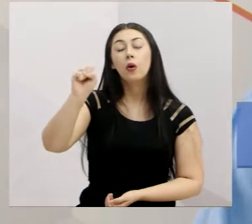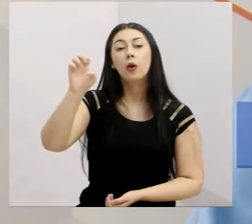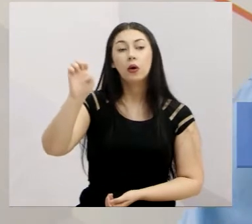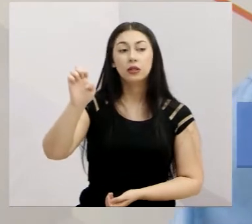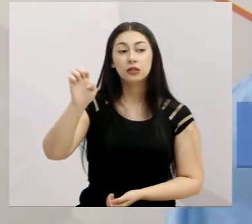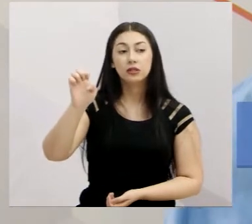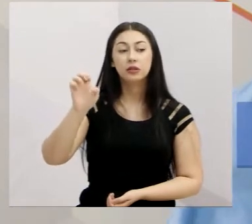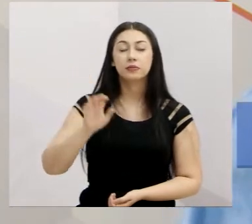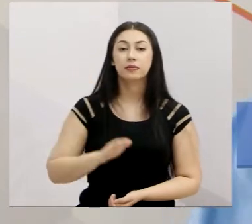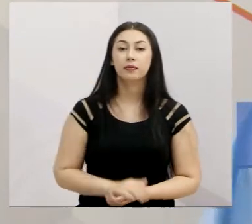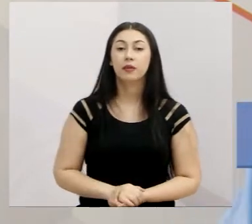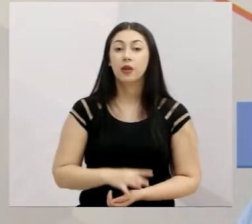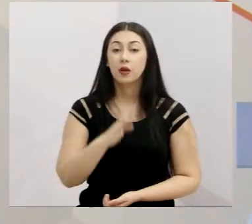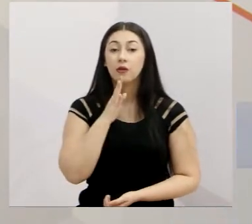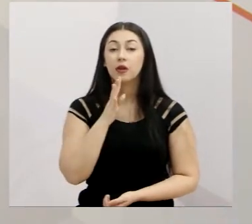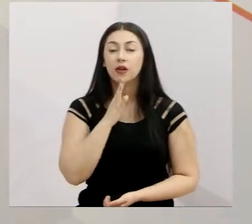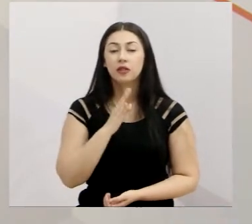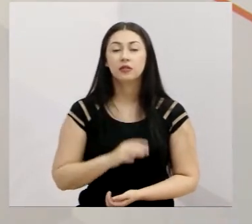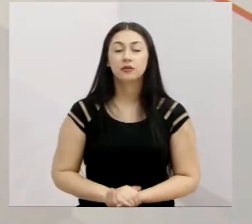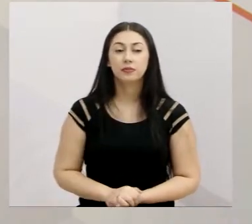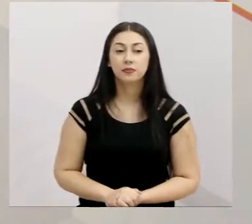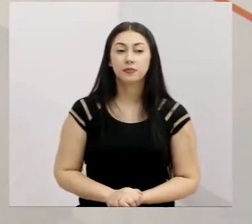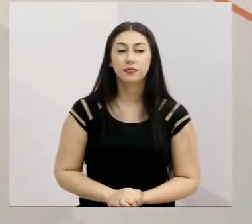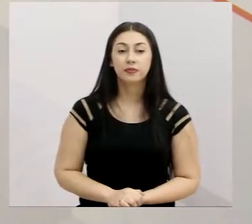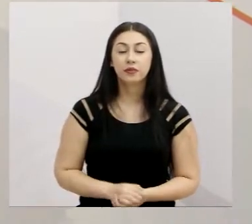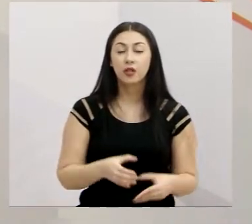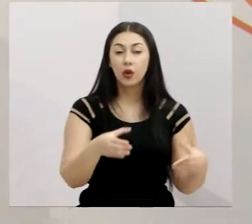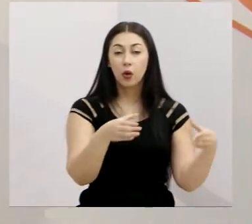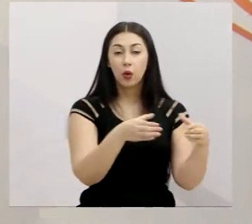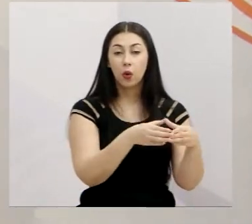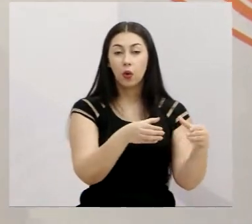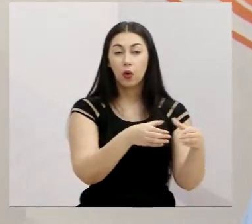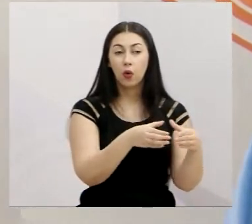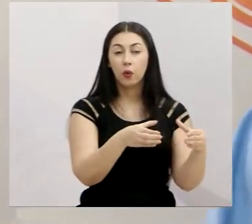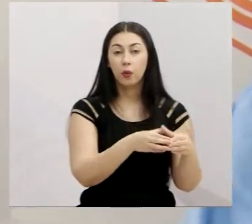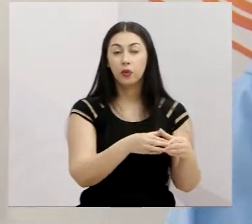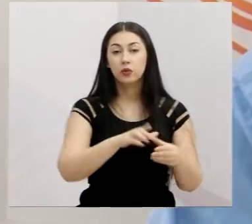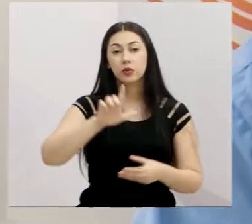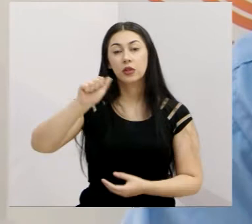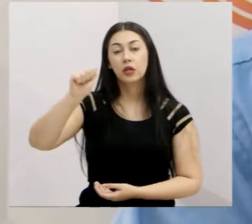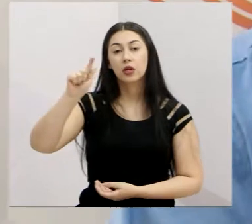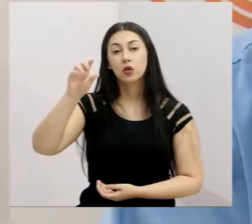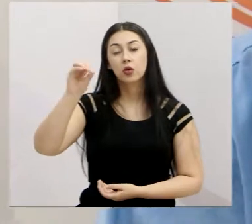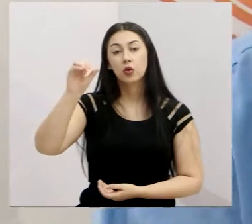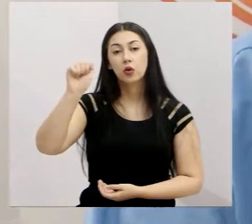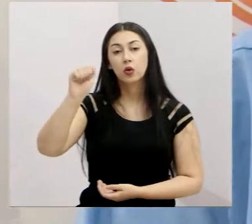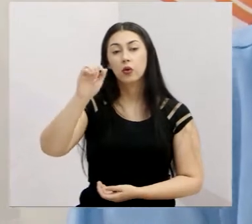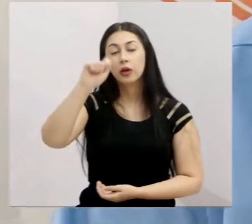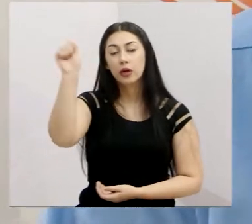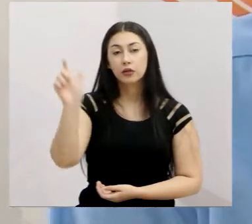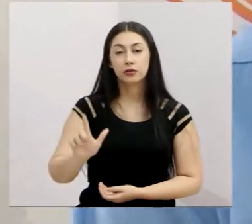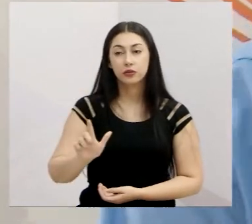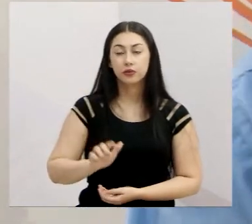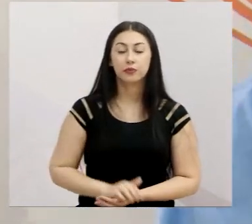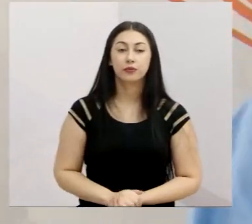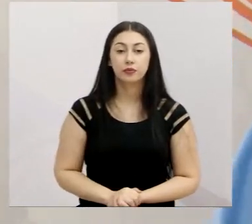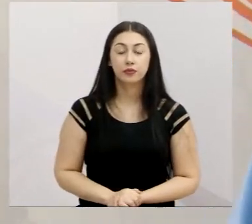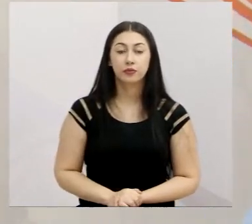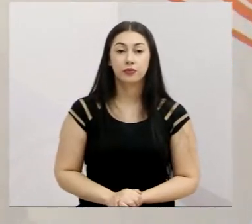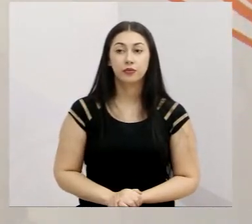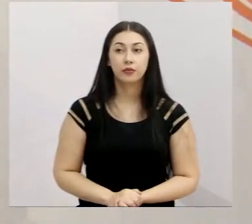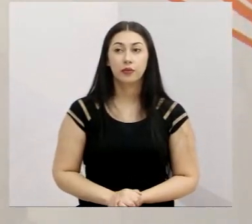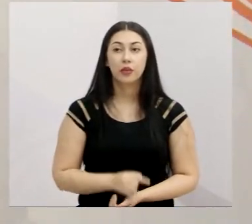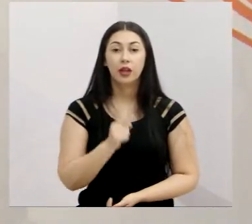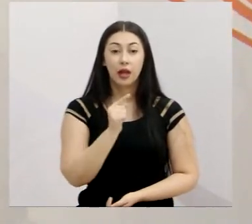ela Roseli que eu tido como Rose é da comunidade da Lagoa Azul 2 e ela é